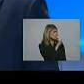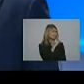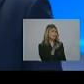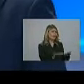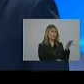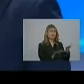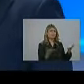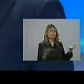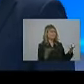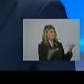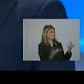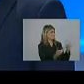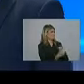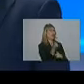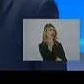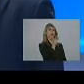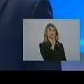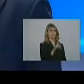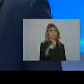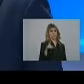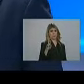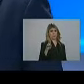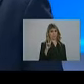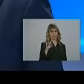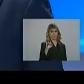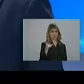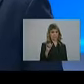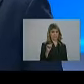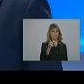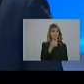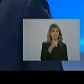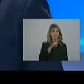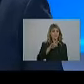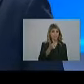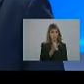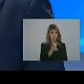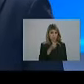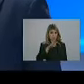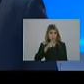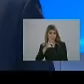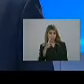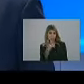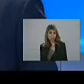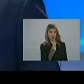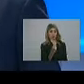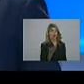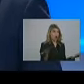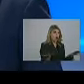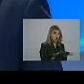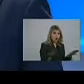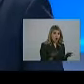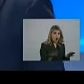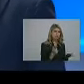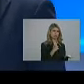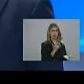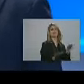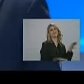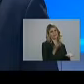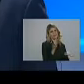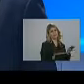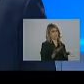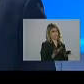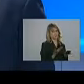Nós recebemos a Previdência em 2008 com 22 bilhões e meio de déficit atuarial. Hoje a Previdência está em equilíbrio.